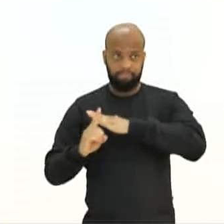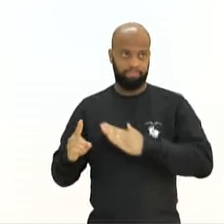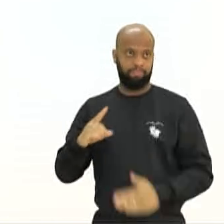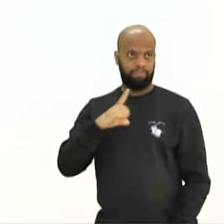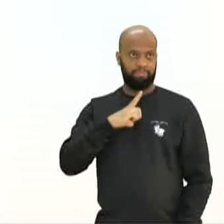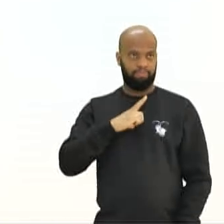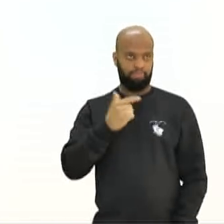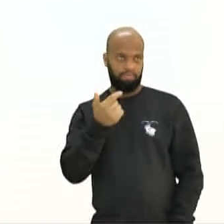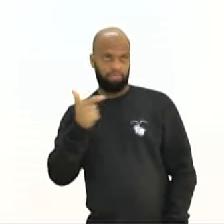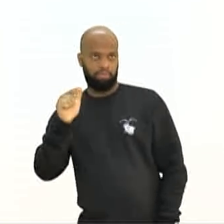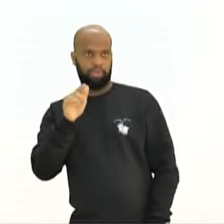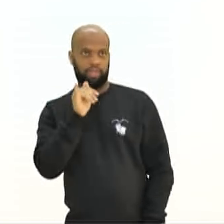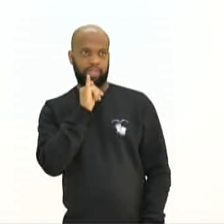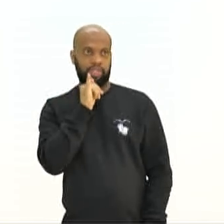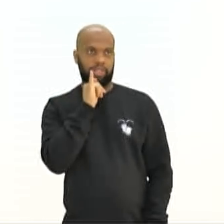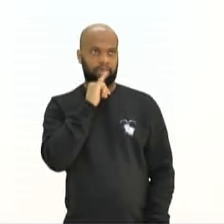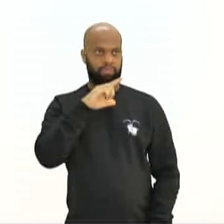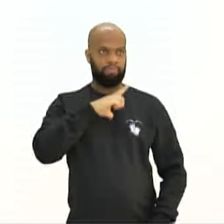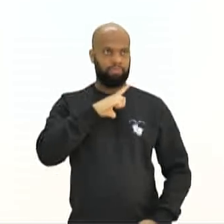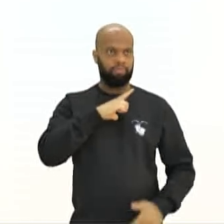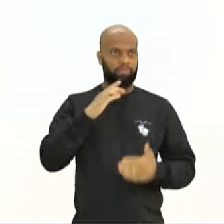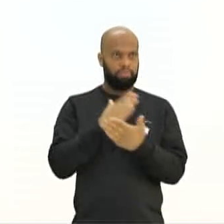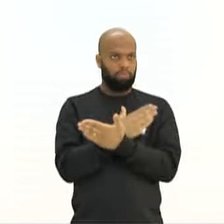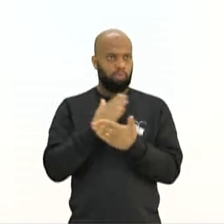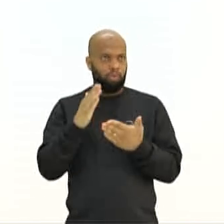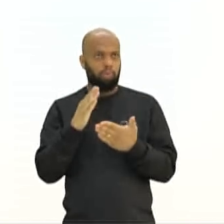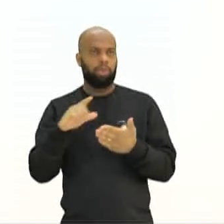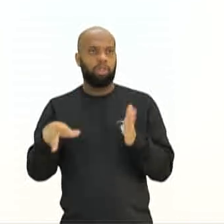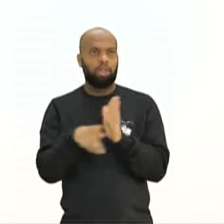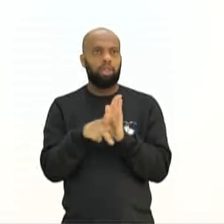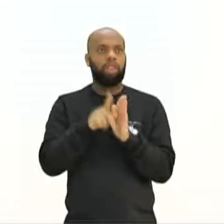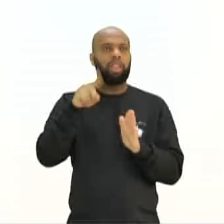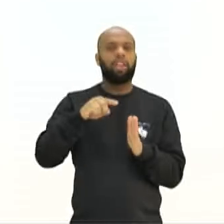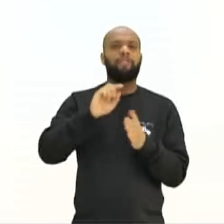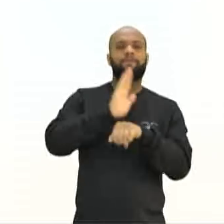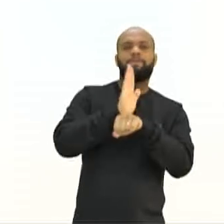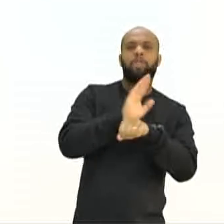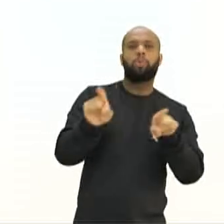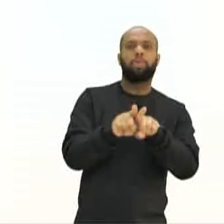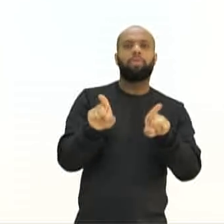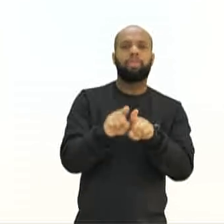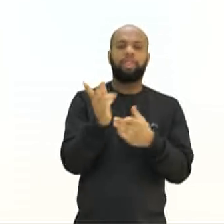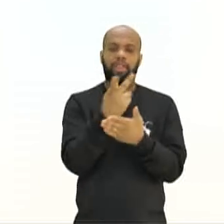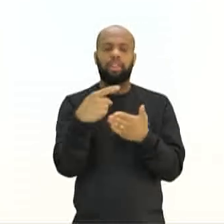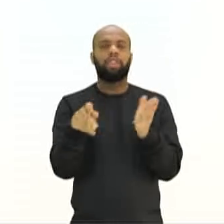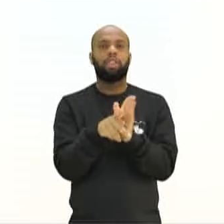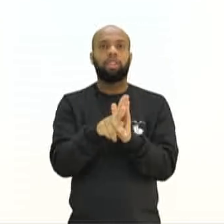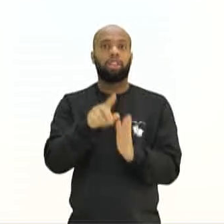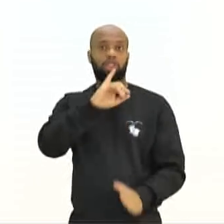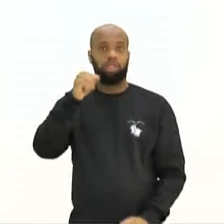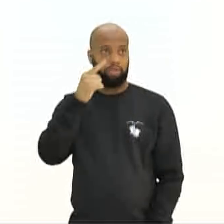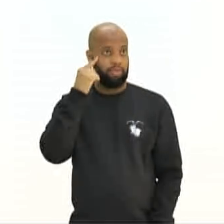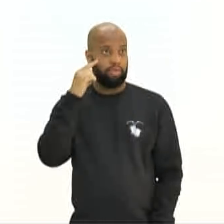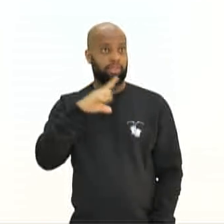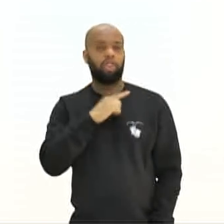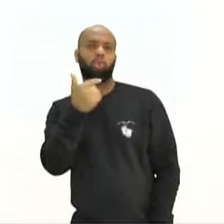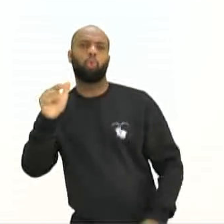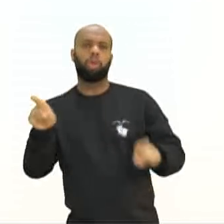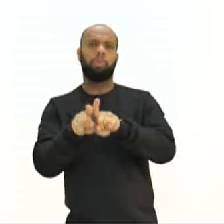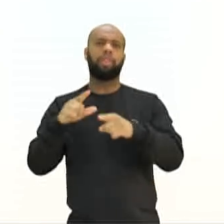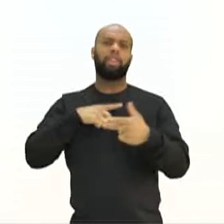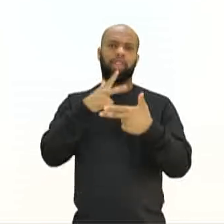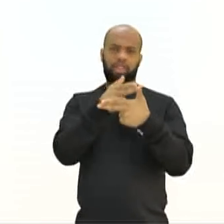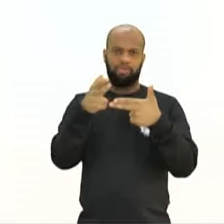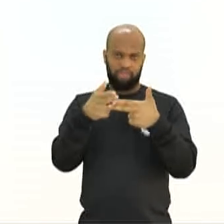Crunchyroll, dedicada a filmes, séries e animes do Japão. E a Oldflix, que oferece filmes e séries antigos